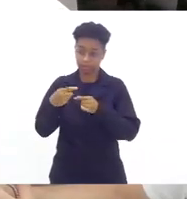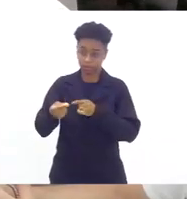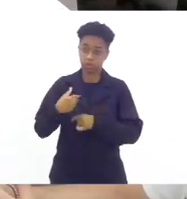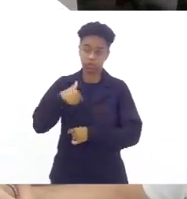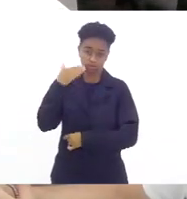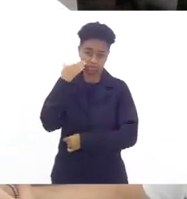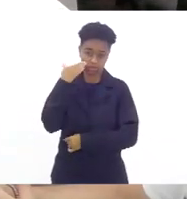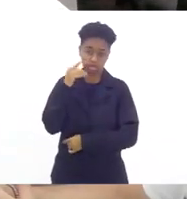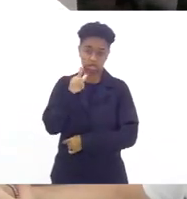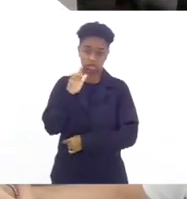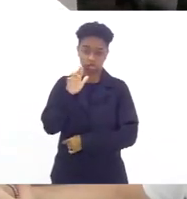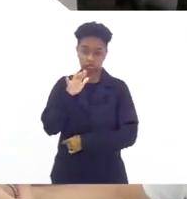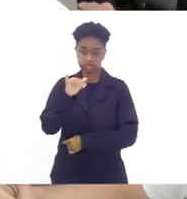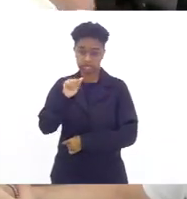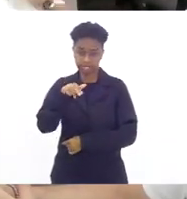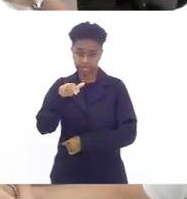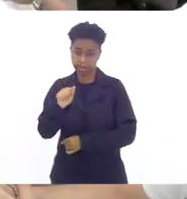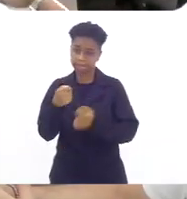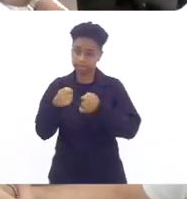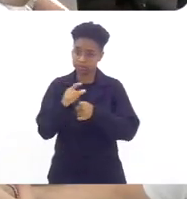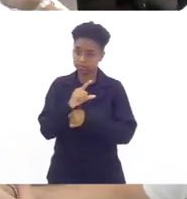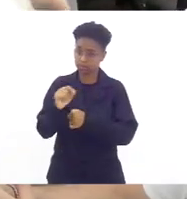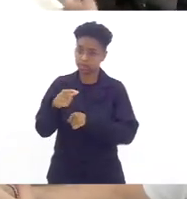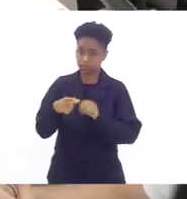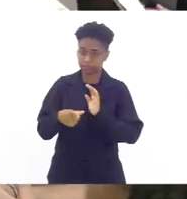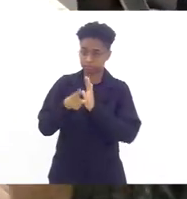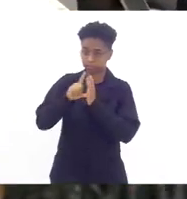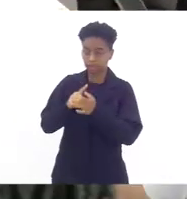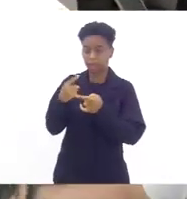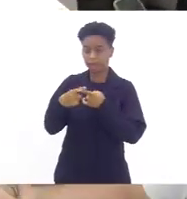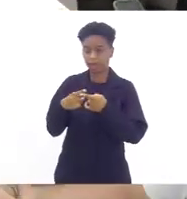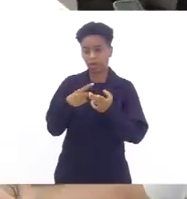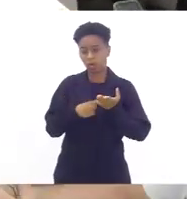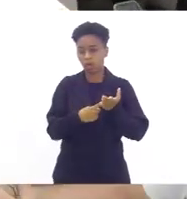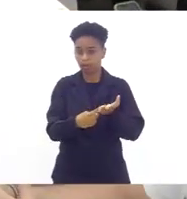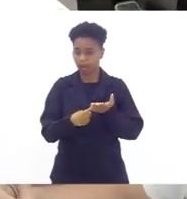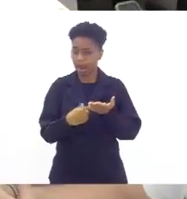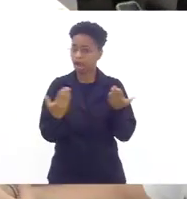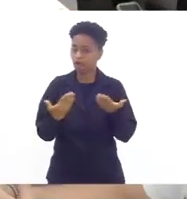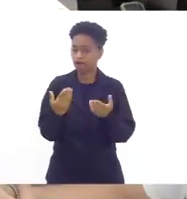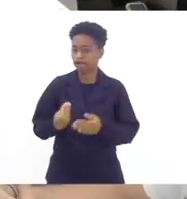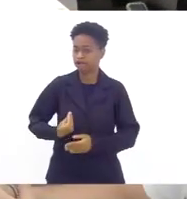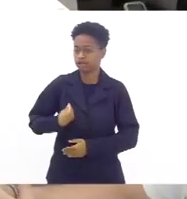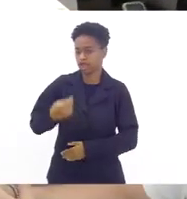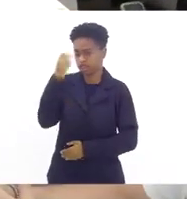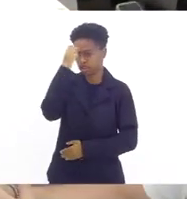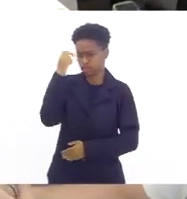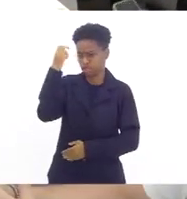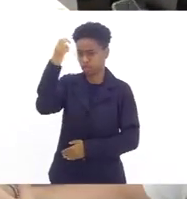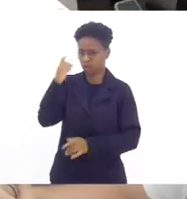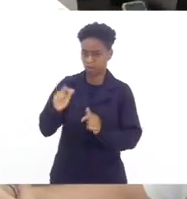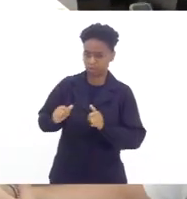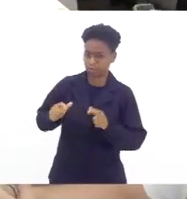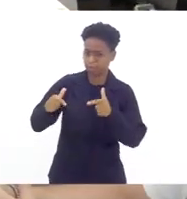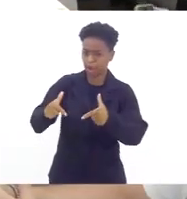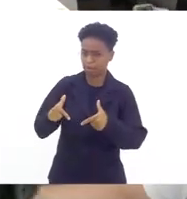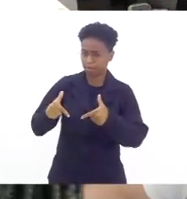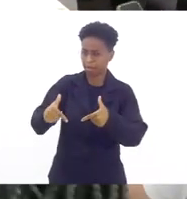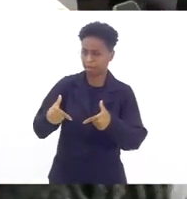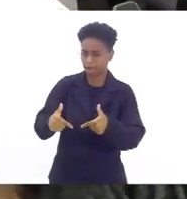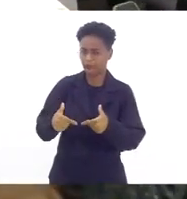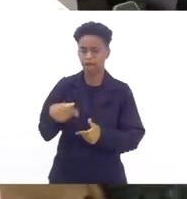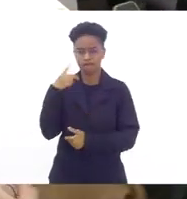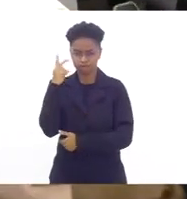Luciana tem que ser um pouco mais cedo porque tem compromisso também agora que tá com essa vida de intelectual militante parlamentar